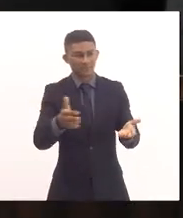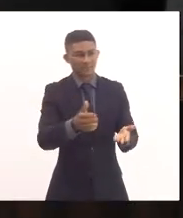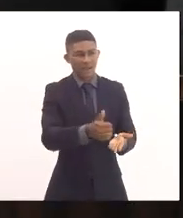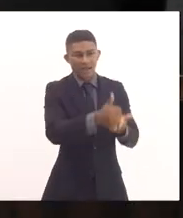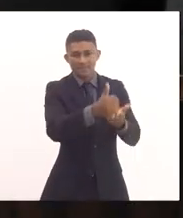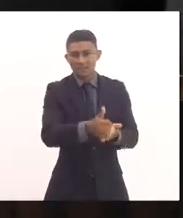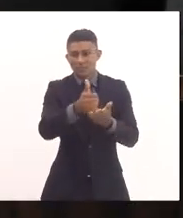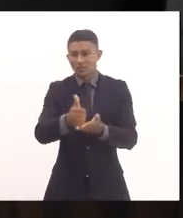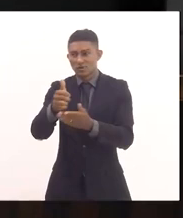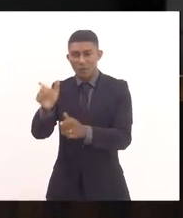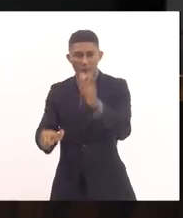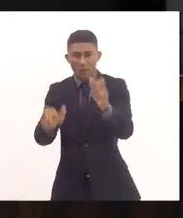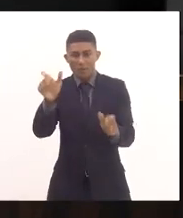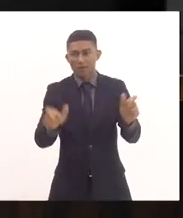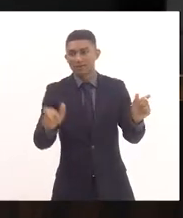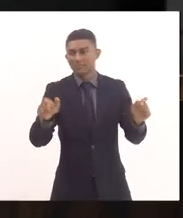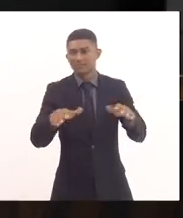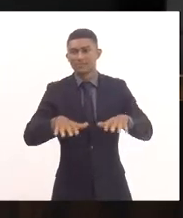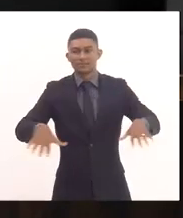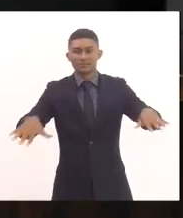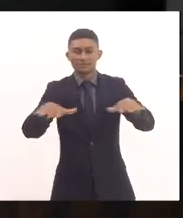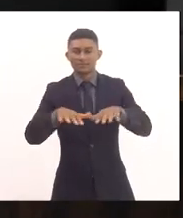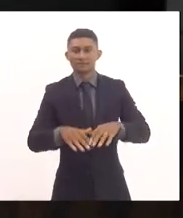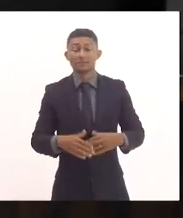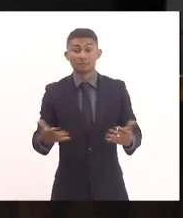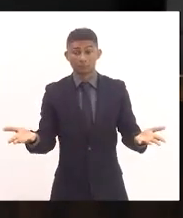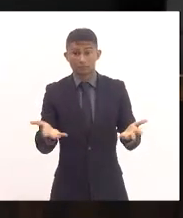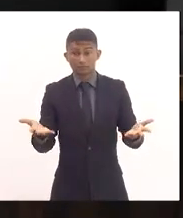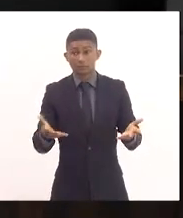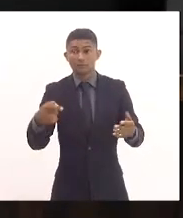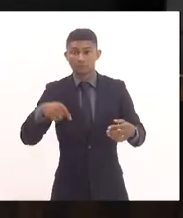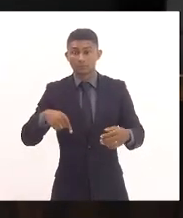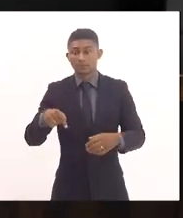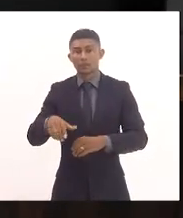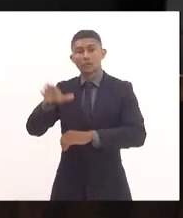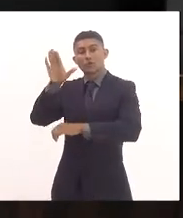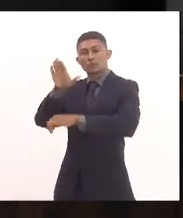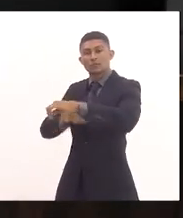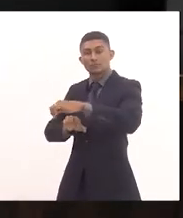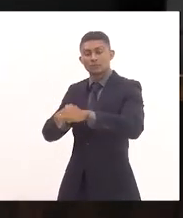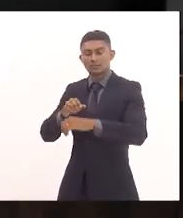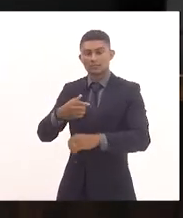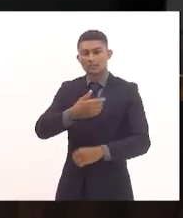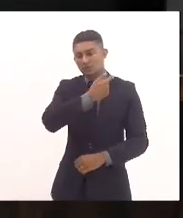assessoras e assessores. Queria chamar aqui o líder do governo.